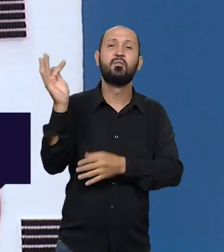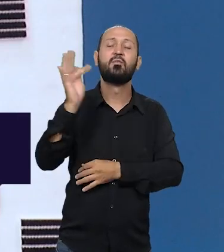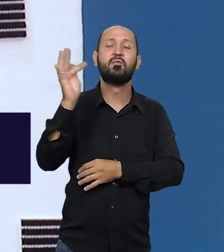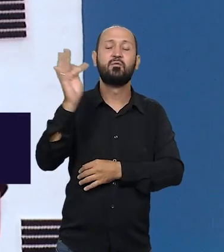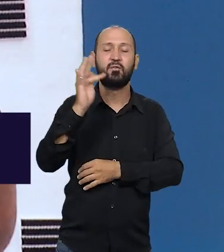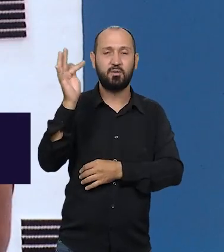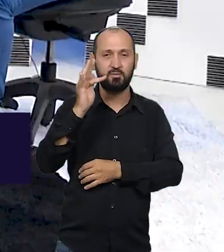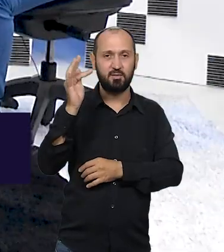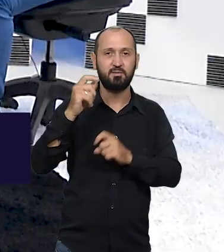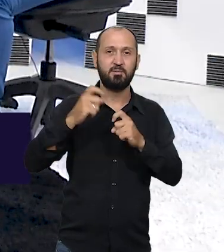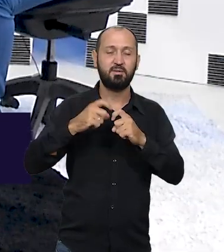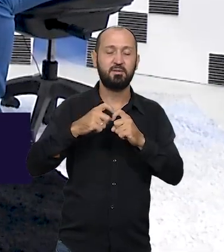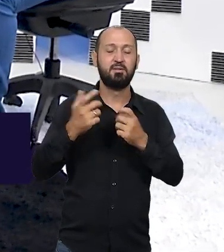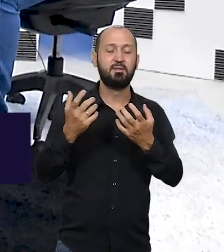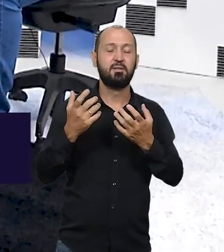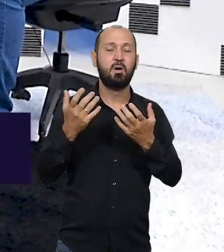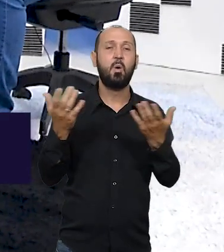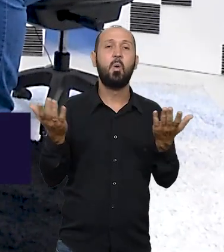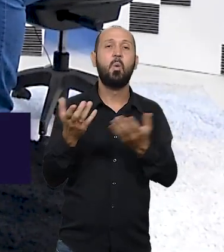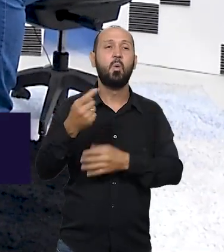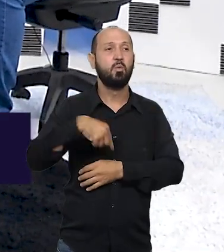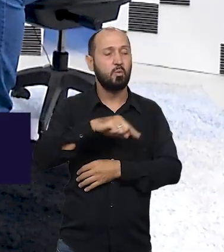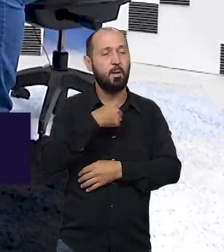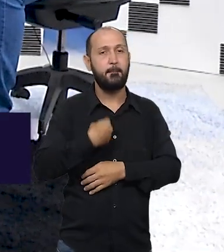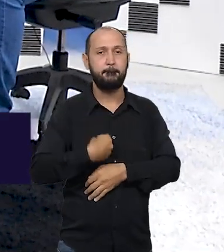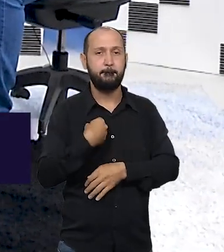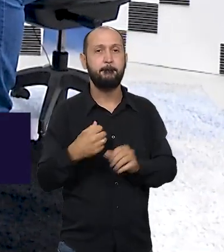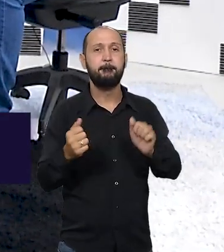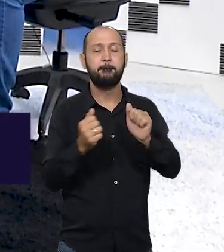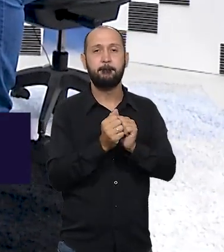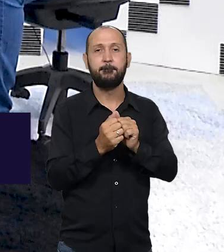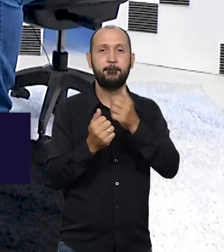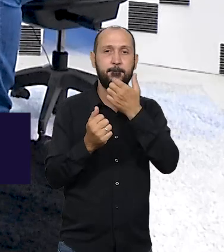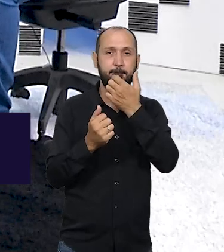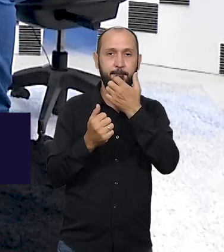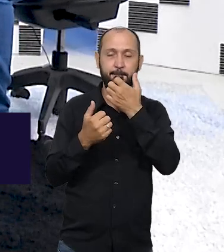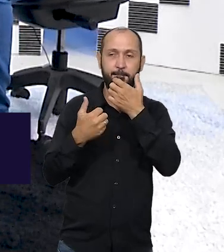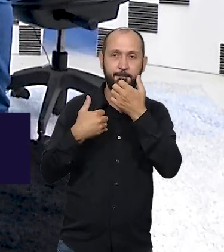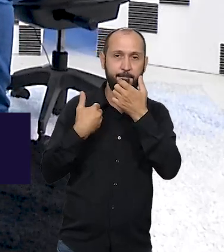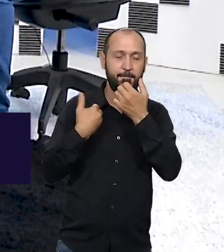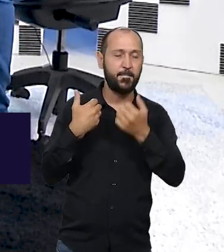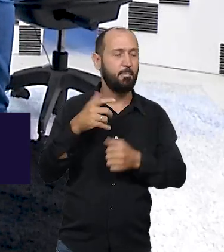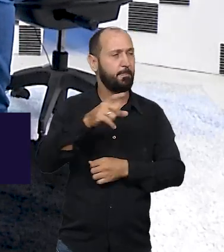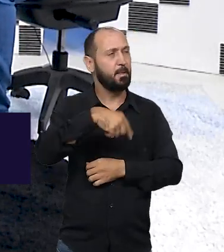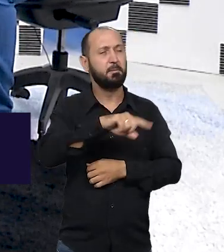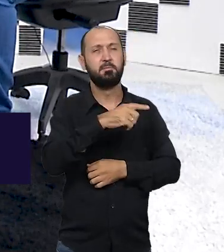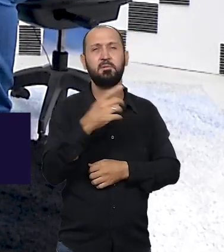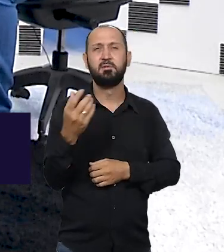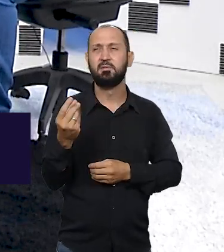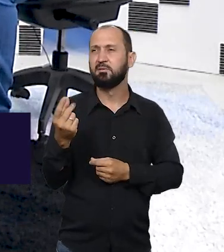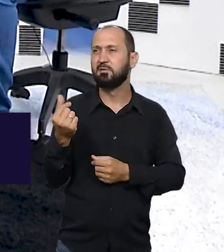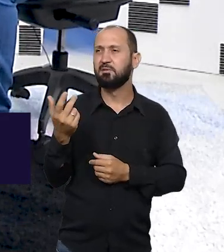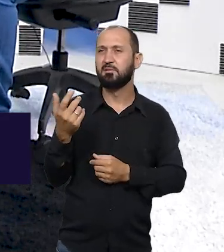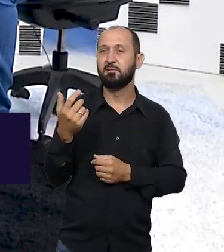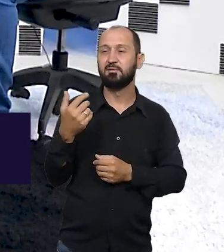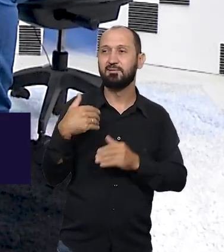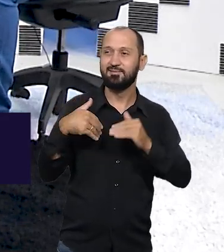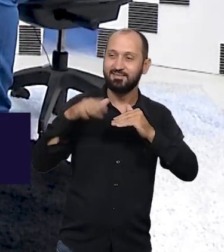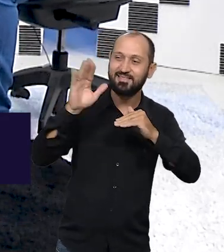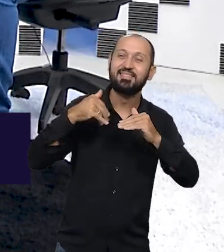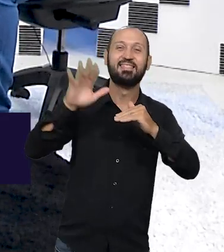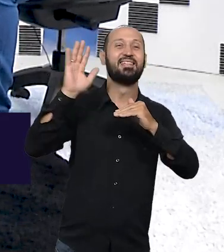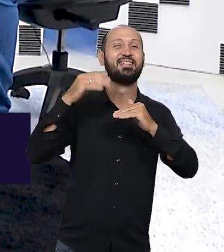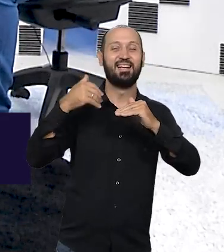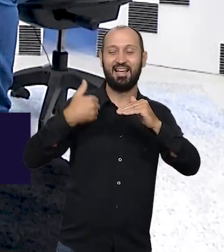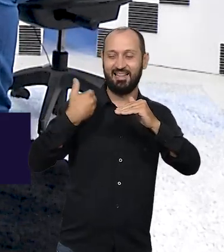fazemos parte. A nossa faixa etária aqui é a partir dos 200, né? Então, a gente, digamos assim, não teve